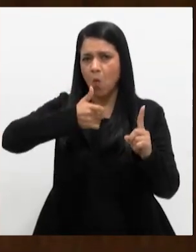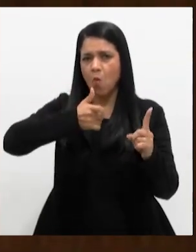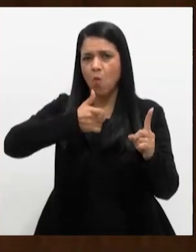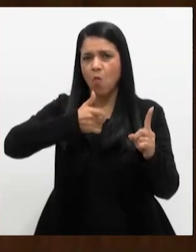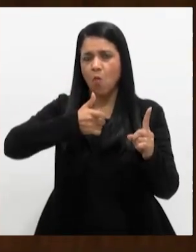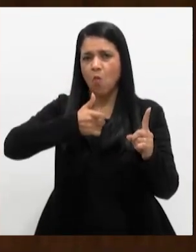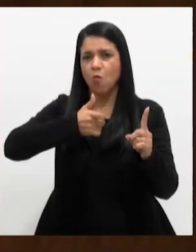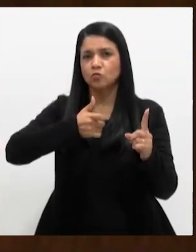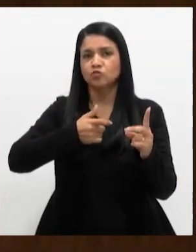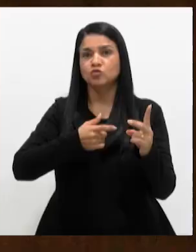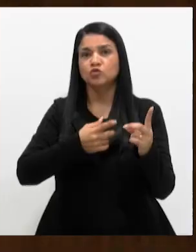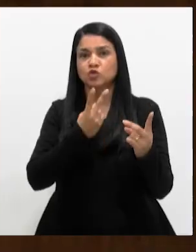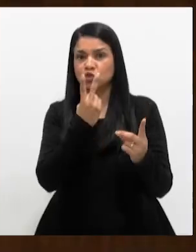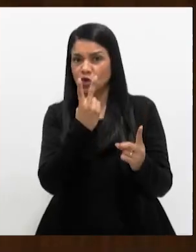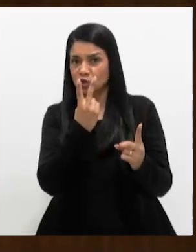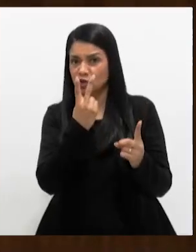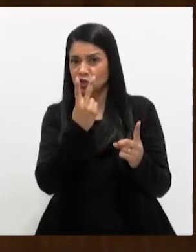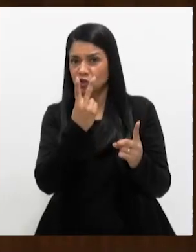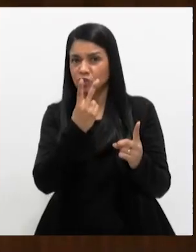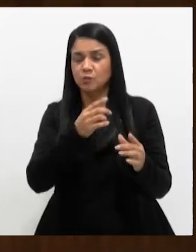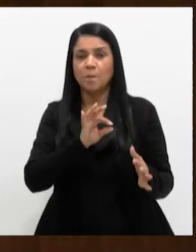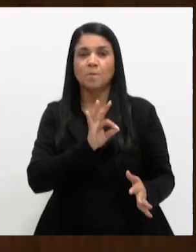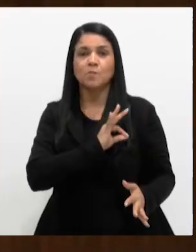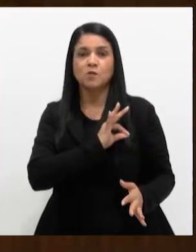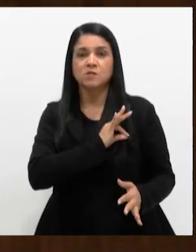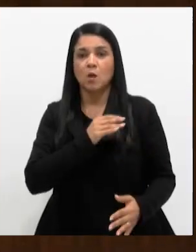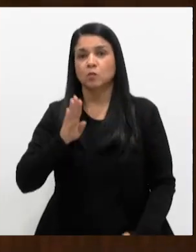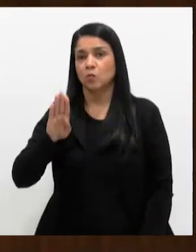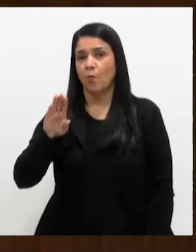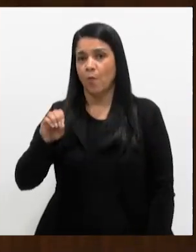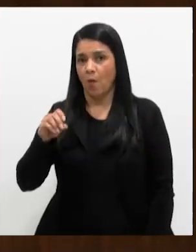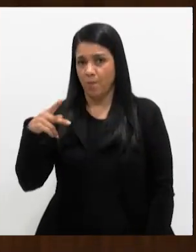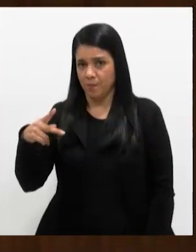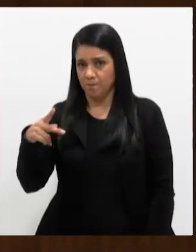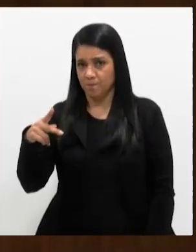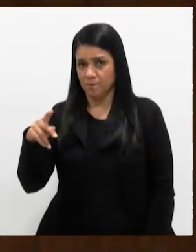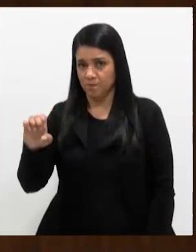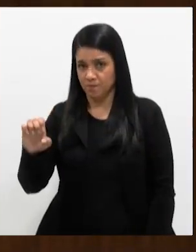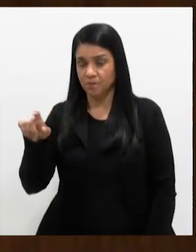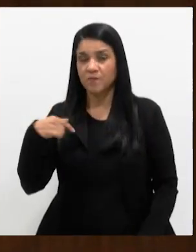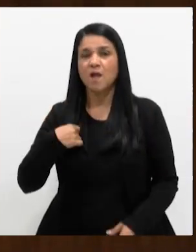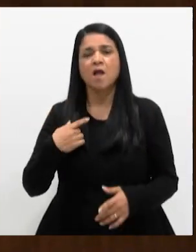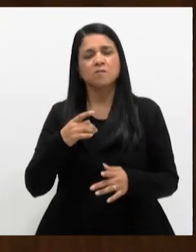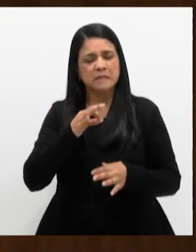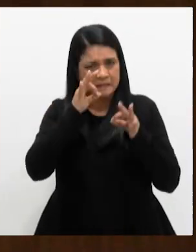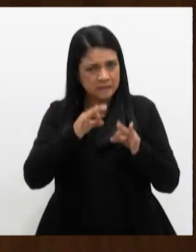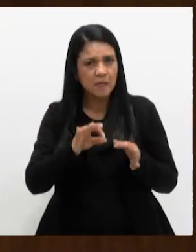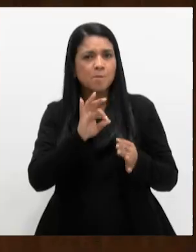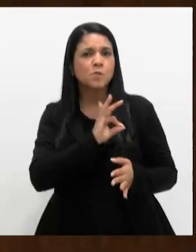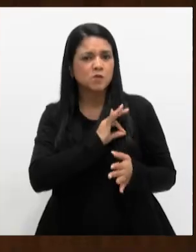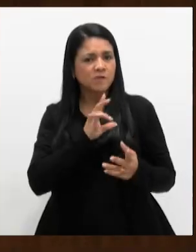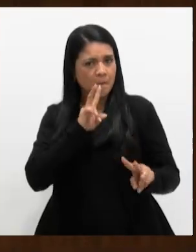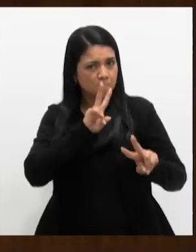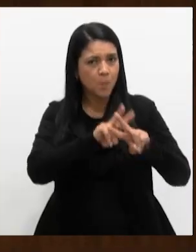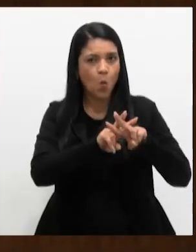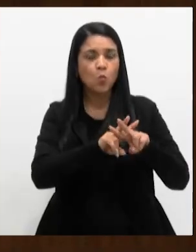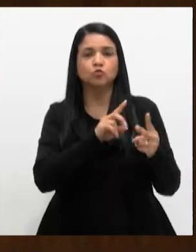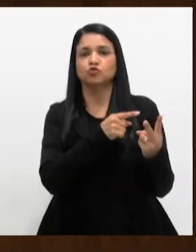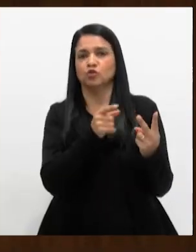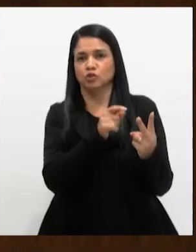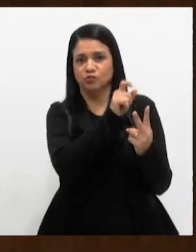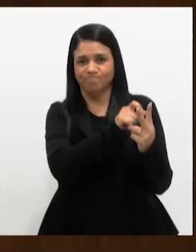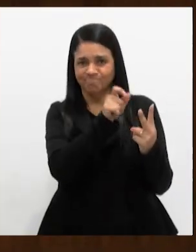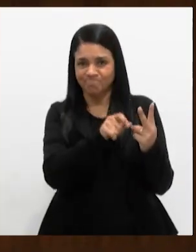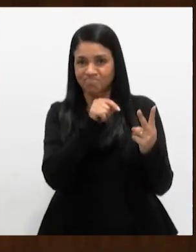os nossos 2 bravos policiais do BOP. E eu tenho certeza que a polícia vai pegá-los, os 2. Se pegar